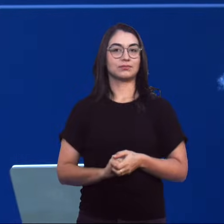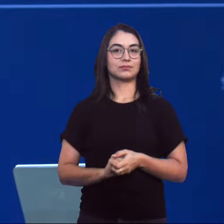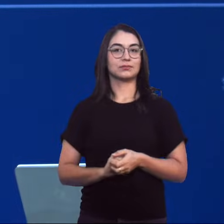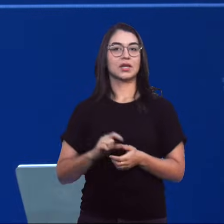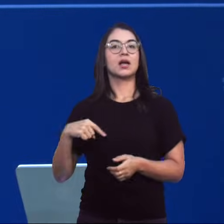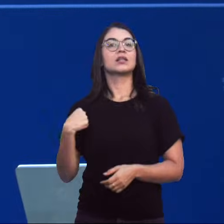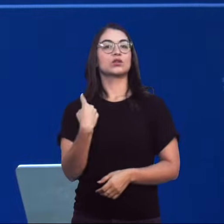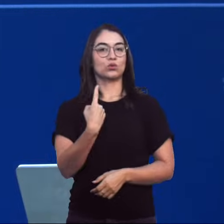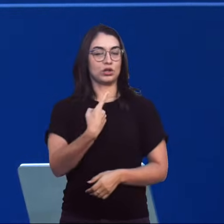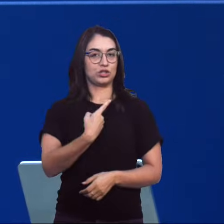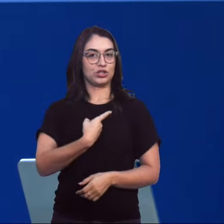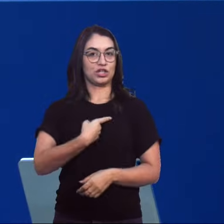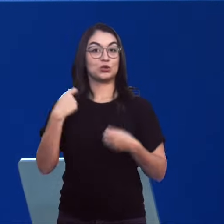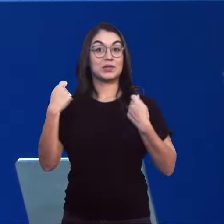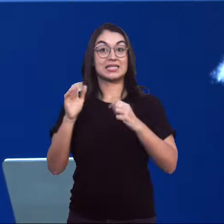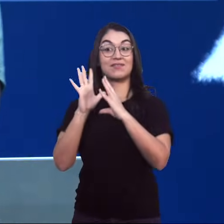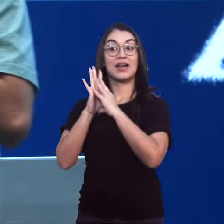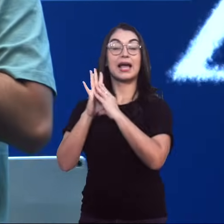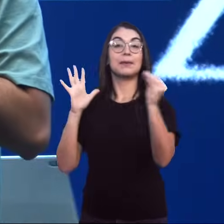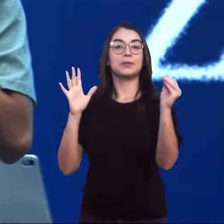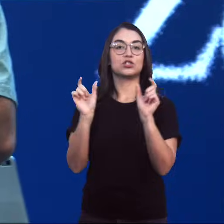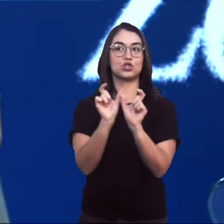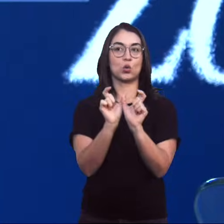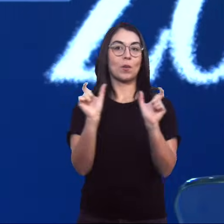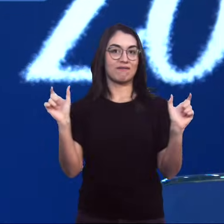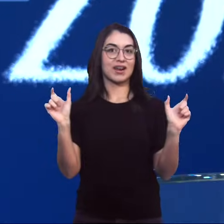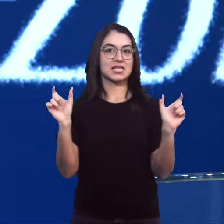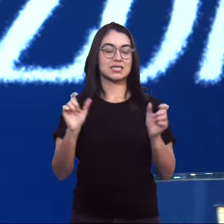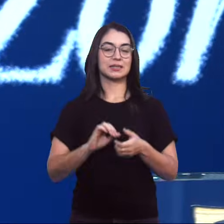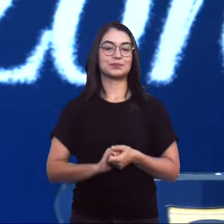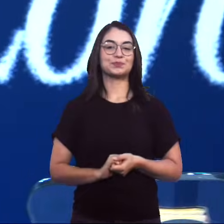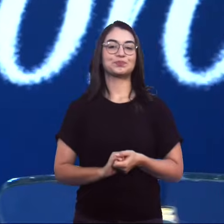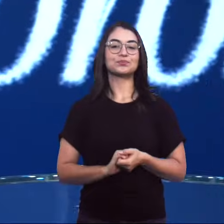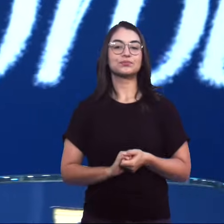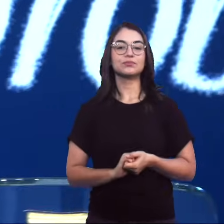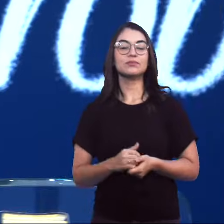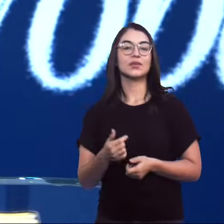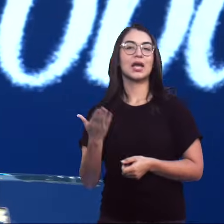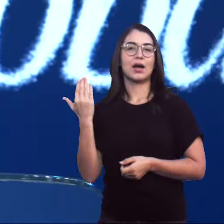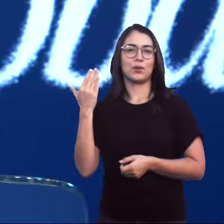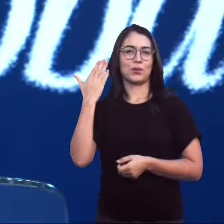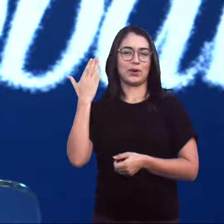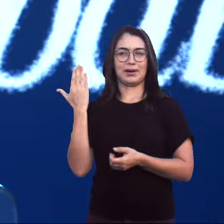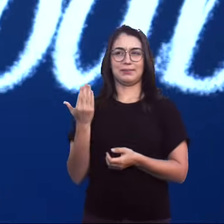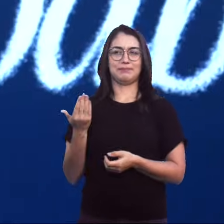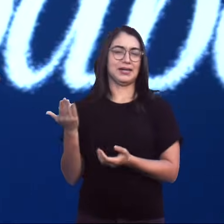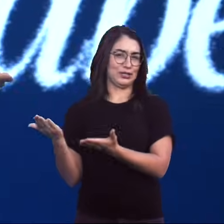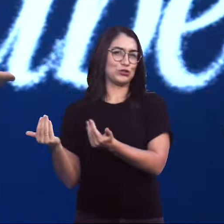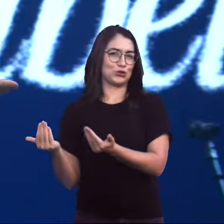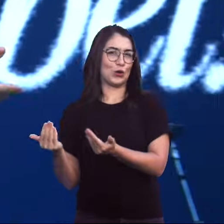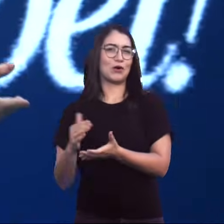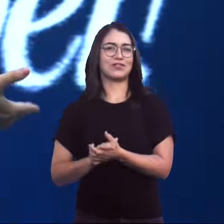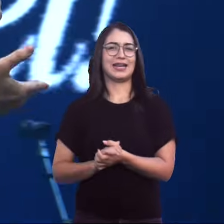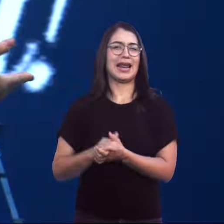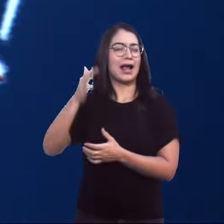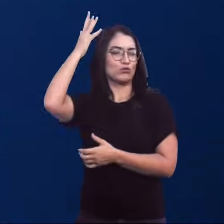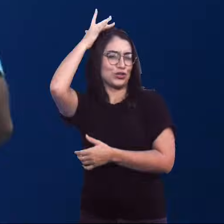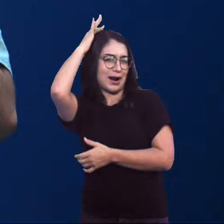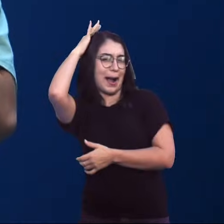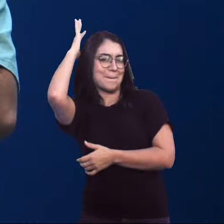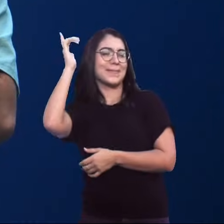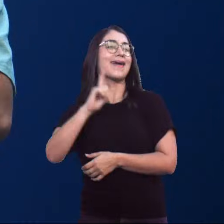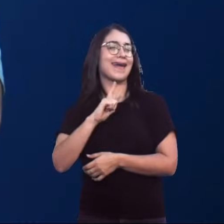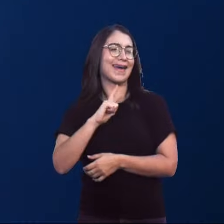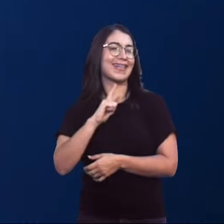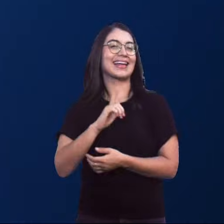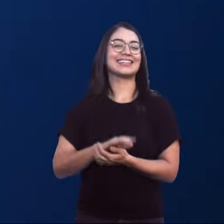lembro exatamente a frase, porque foi em 2007 isso. Eu tinha cabelo, franjas assim, ó. Maravilha, né?